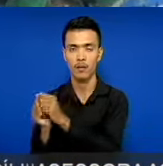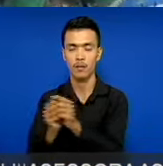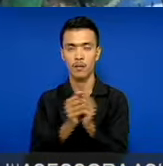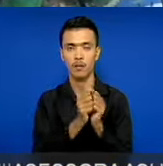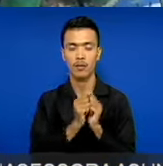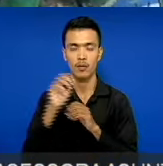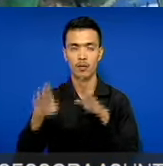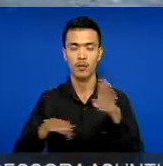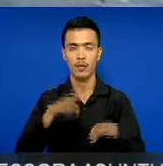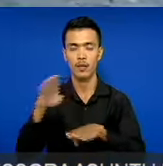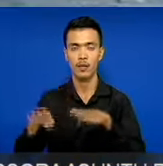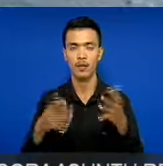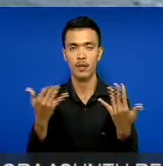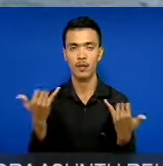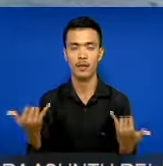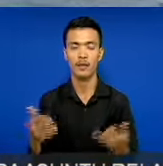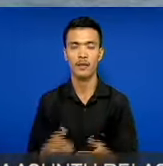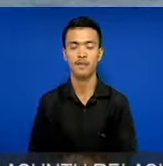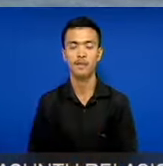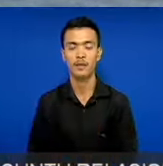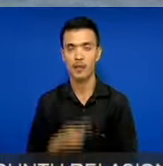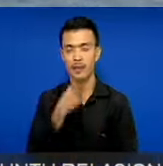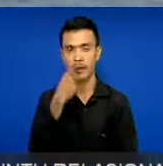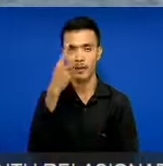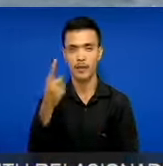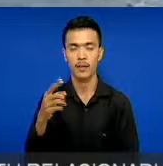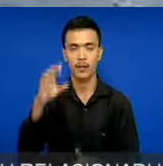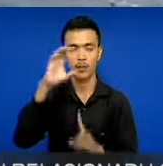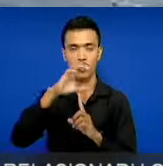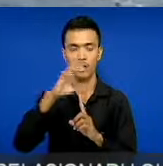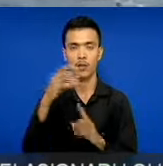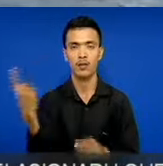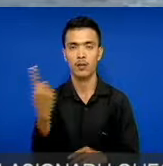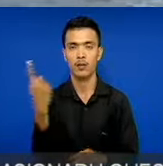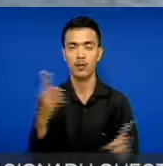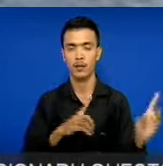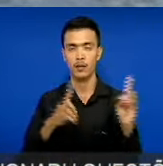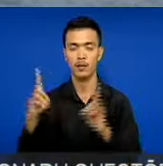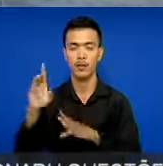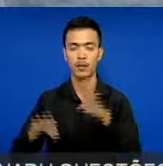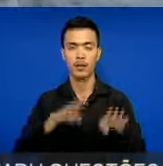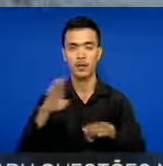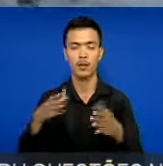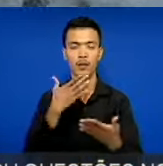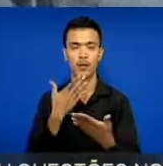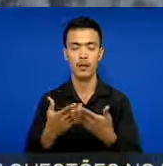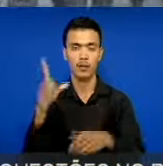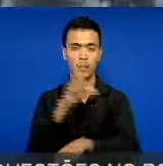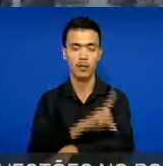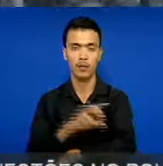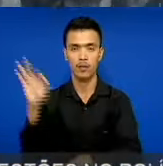lao halu marsa idane Koronel Amiku argumenta Comando Mo sempre realiza marcha saudável cada lorong